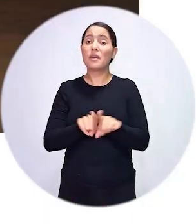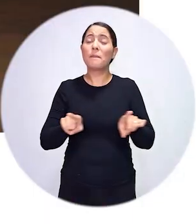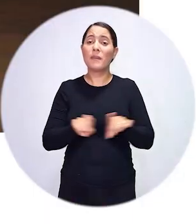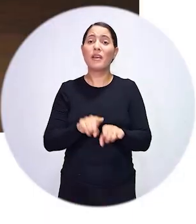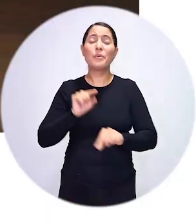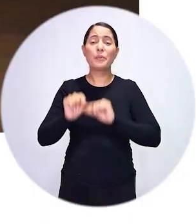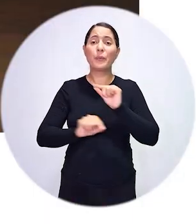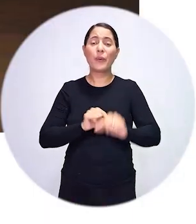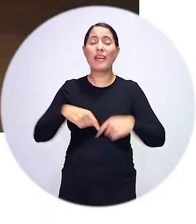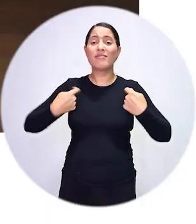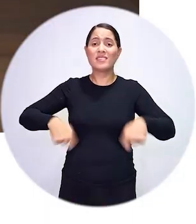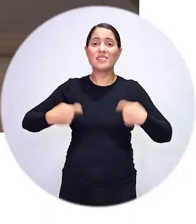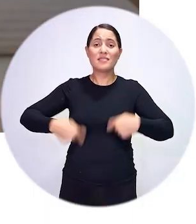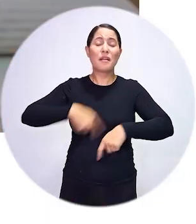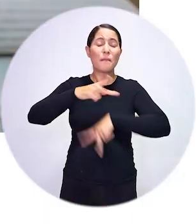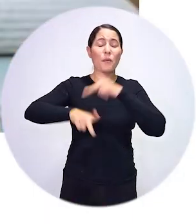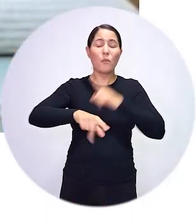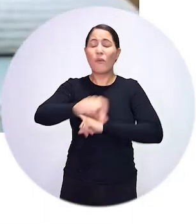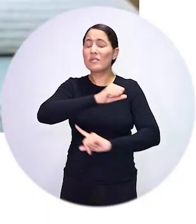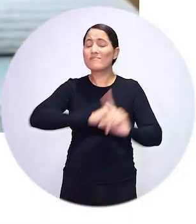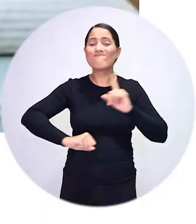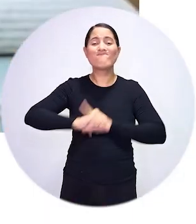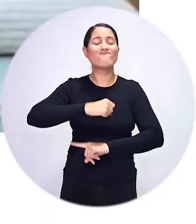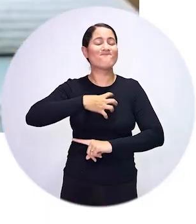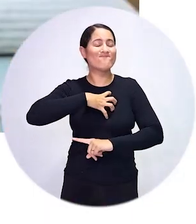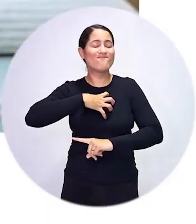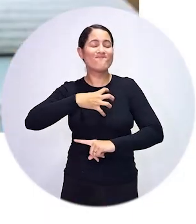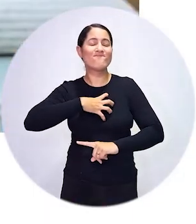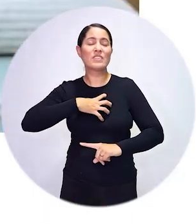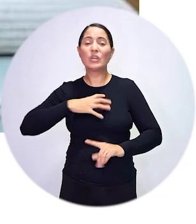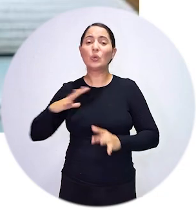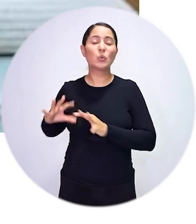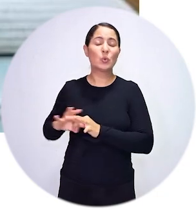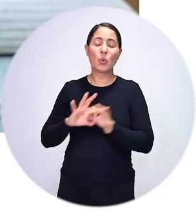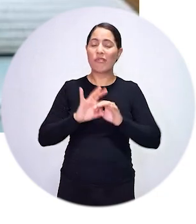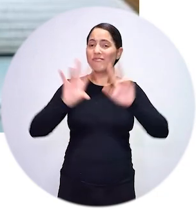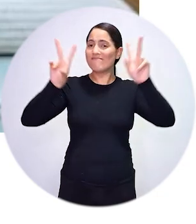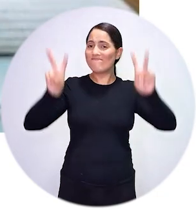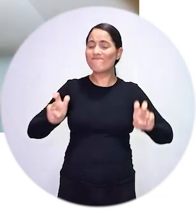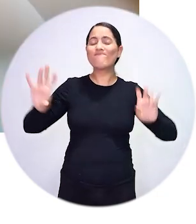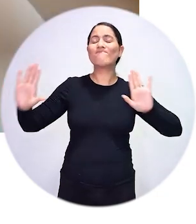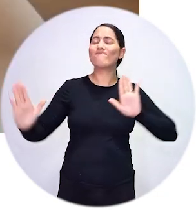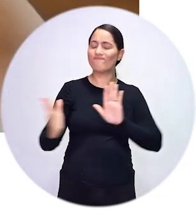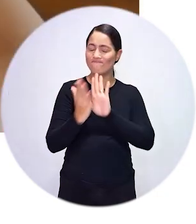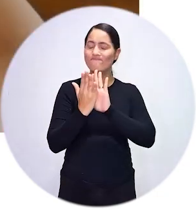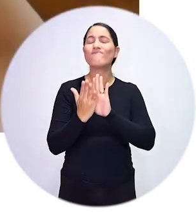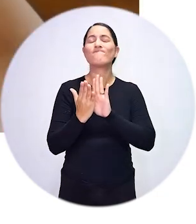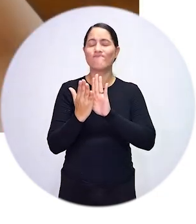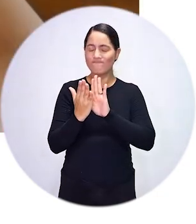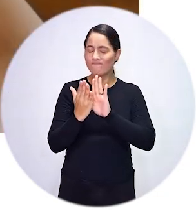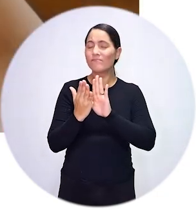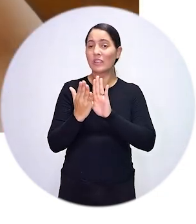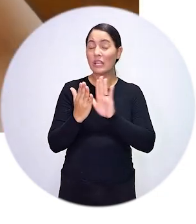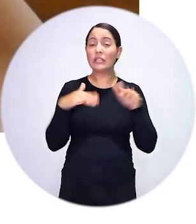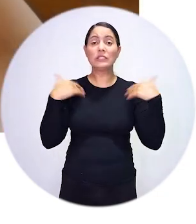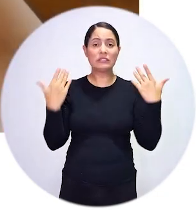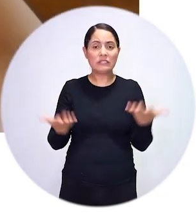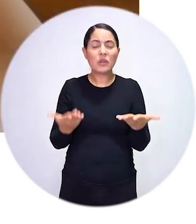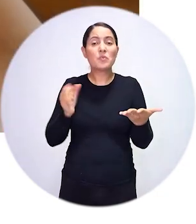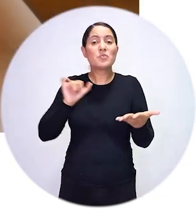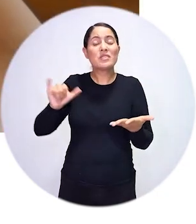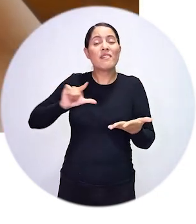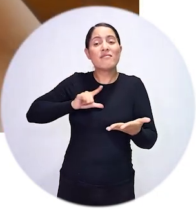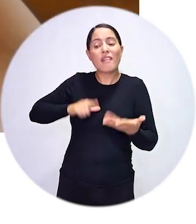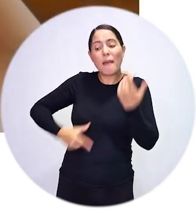nesse sentido, ela veio atender uma certa demanda social que a gente vê para enfrentar esse tema. Então, acho que, se por um